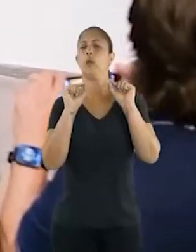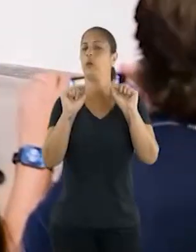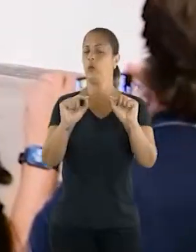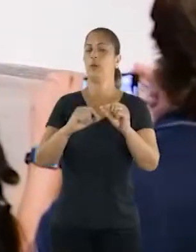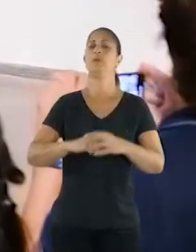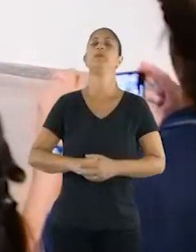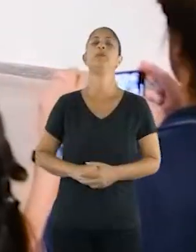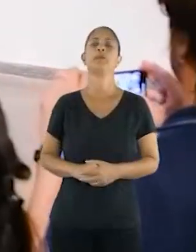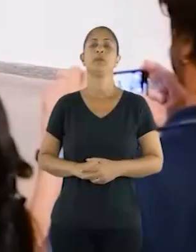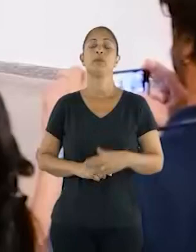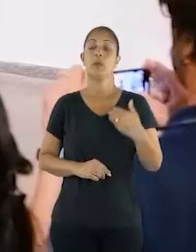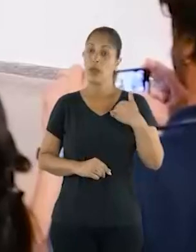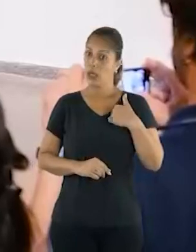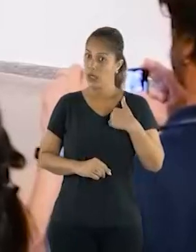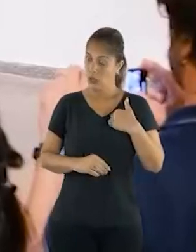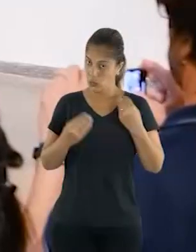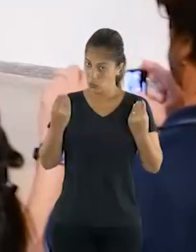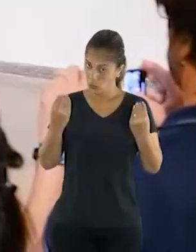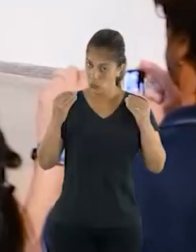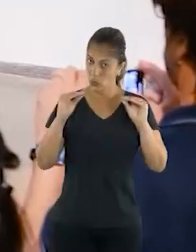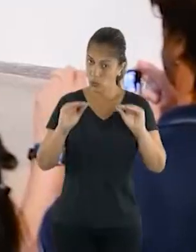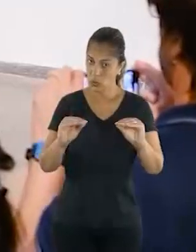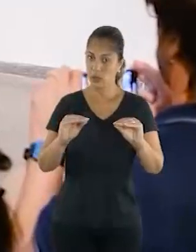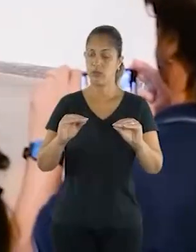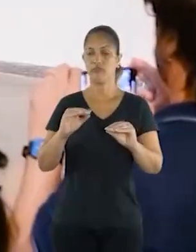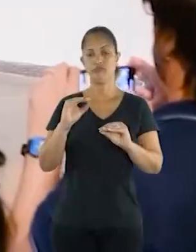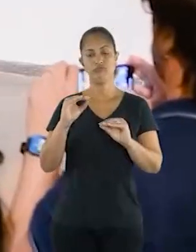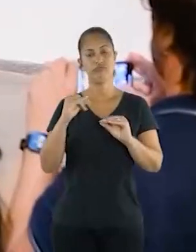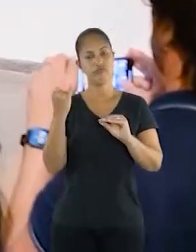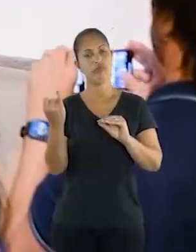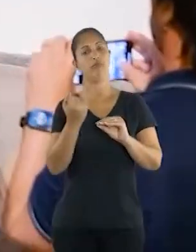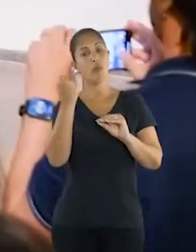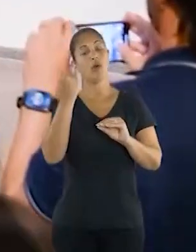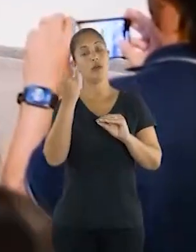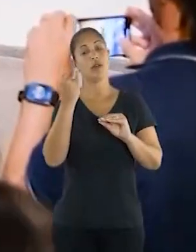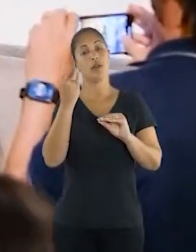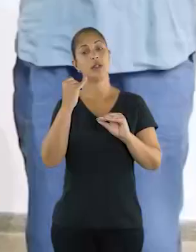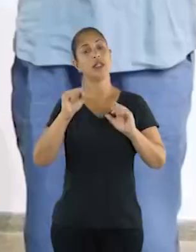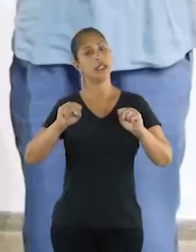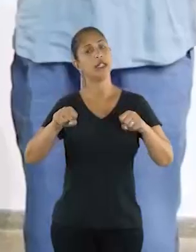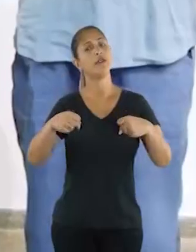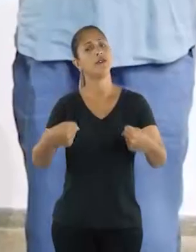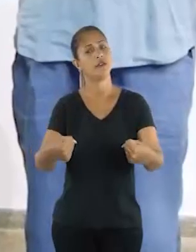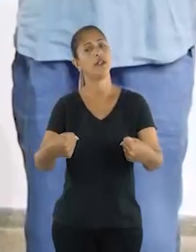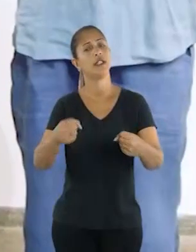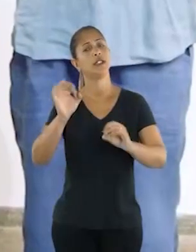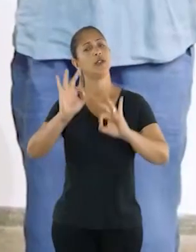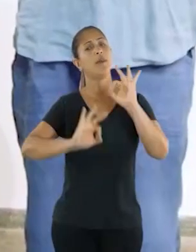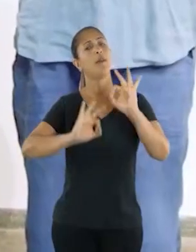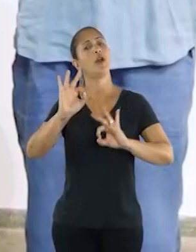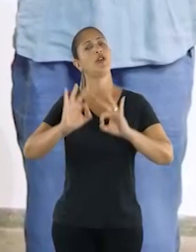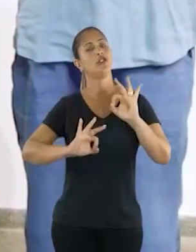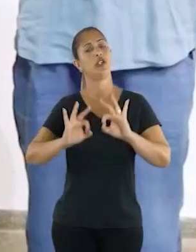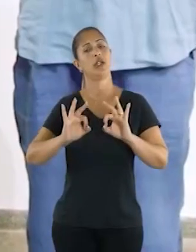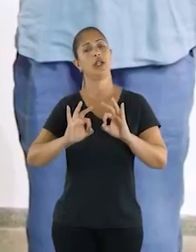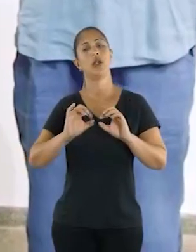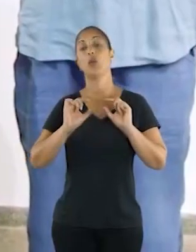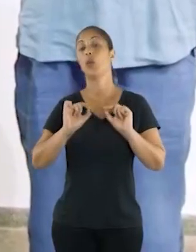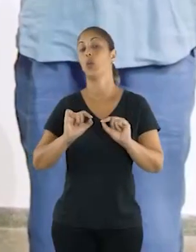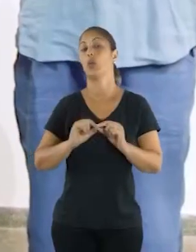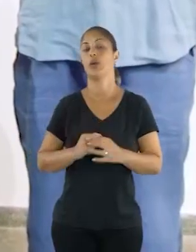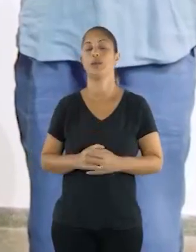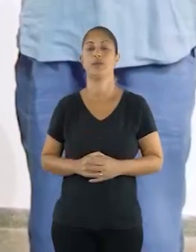e que eu coloquei como uma questão importante de defesa do projeto foi